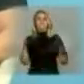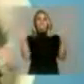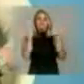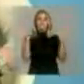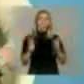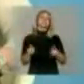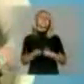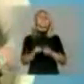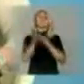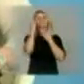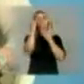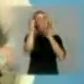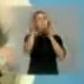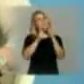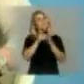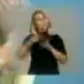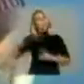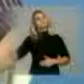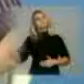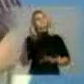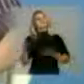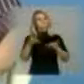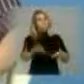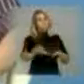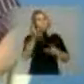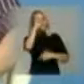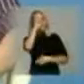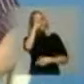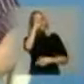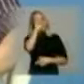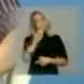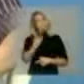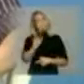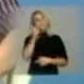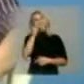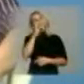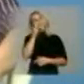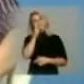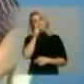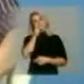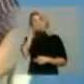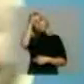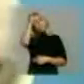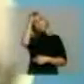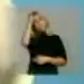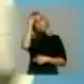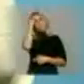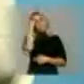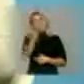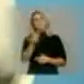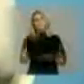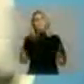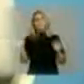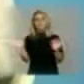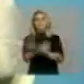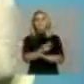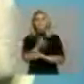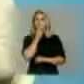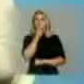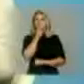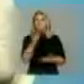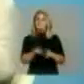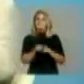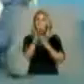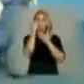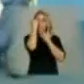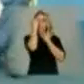feliz, eu queria agradecer a vocês a oportunidade de estar resgatando um pouco da memória da minha tia. Obrigada. Chegamos ao final dessa entrevista. Agradecemos